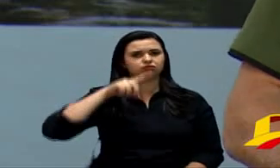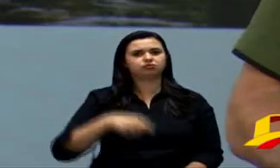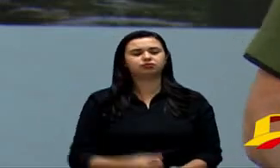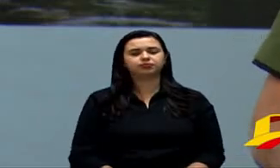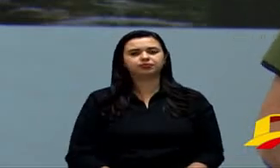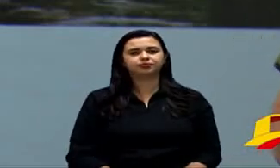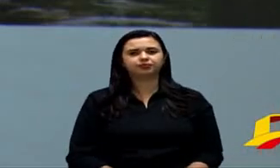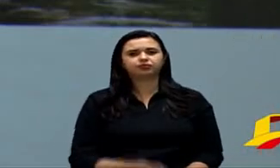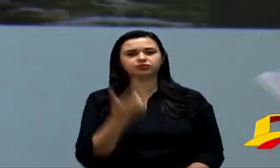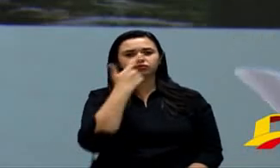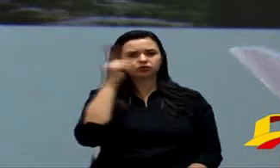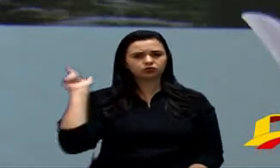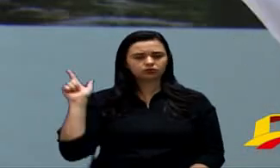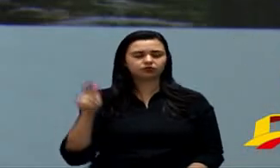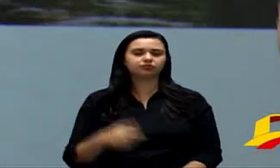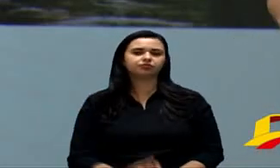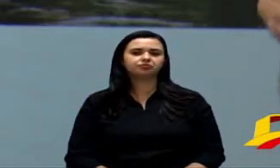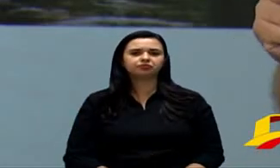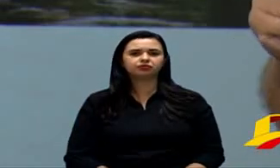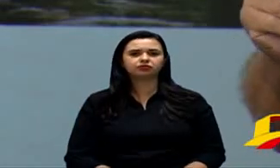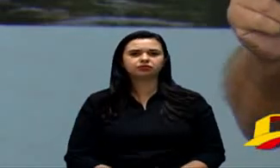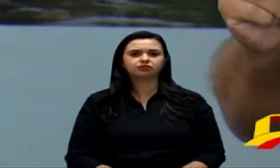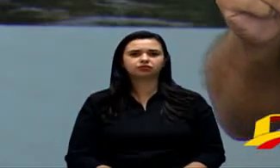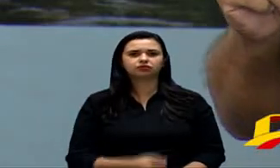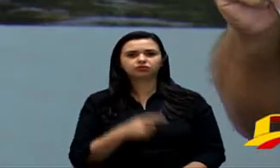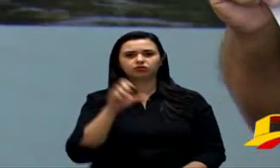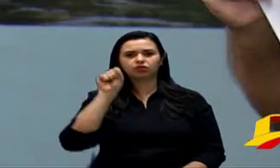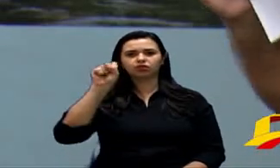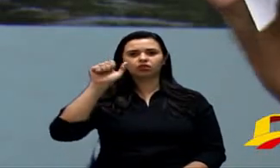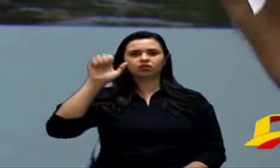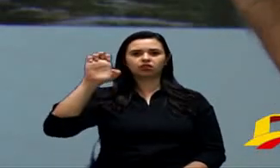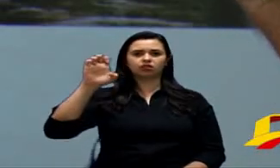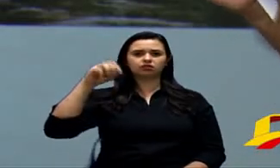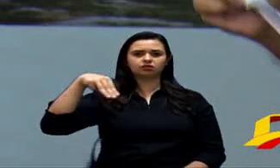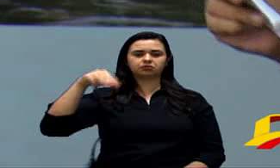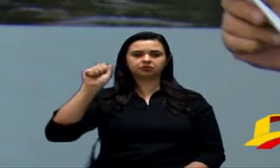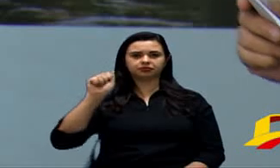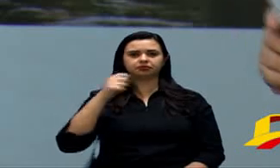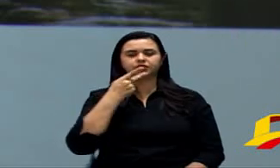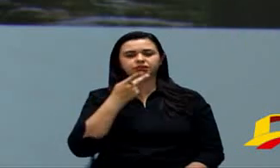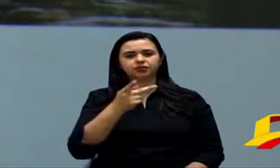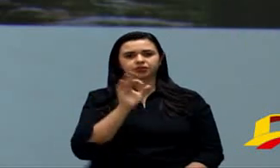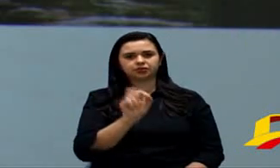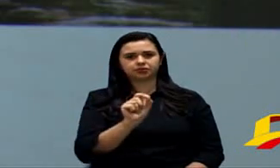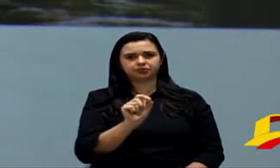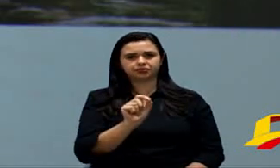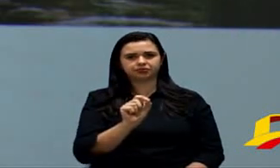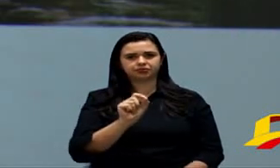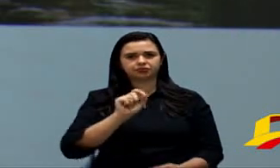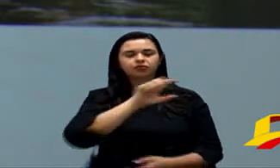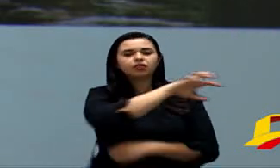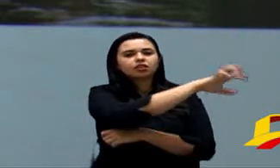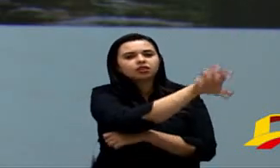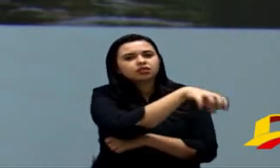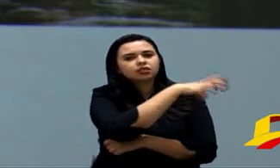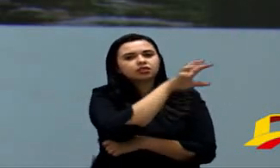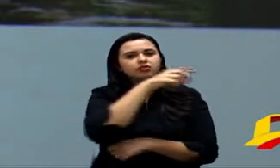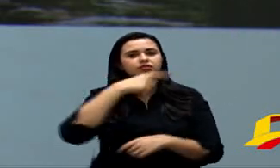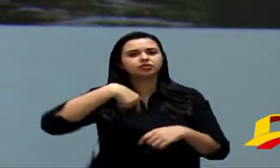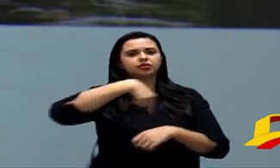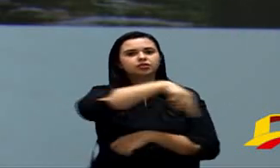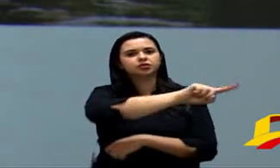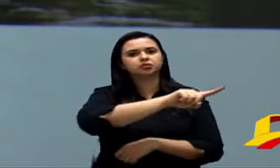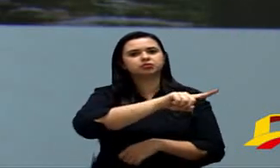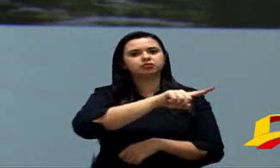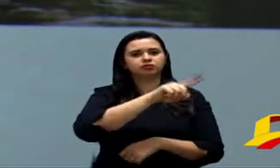Outra situação foi o seguinte: o SEMA disse que, depois que os elefantes foram para lá, houve uma recuperação da vegetação e